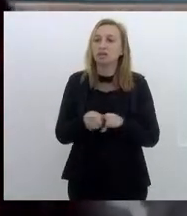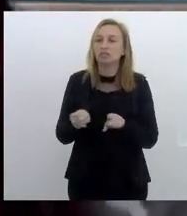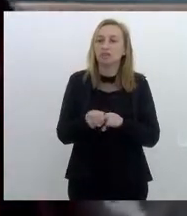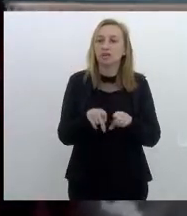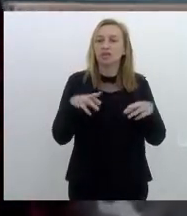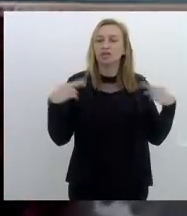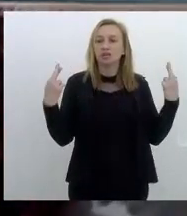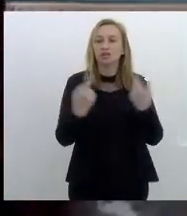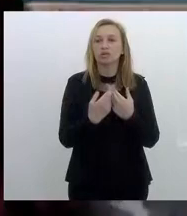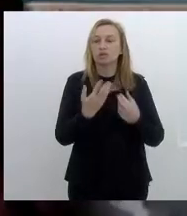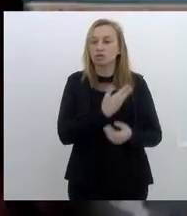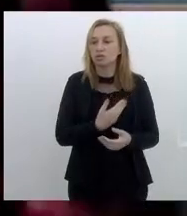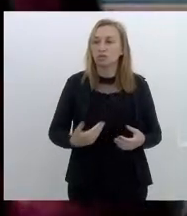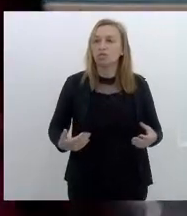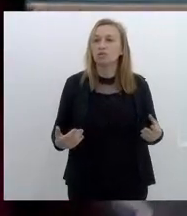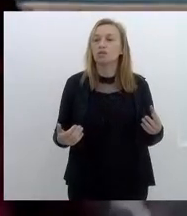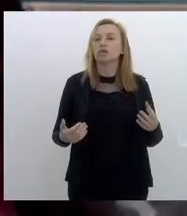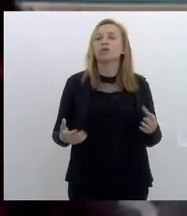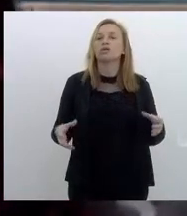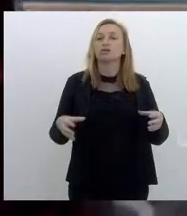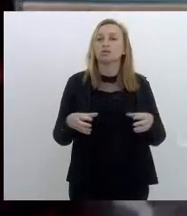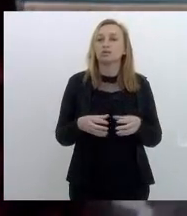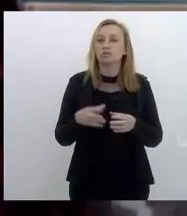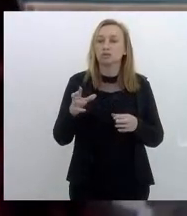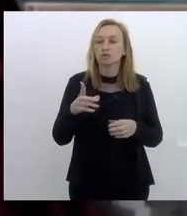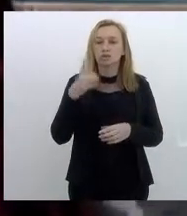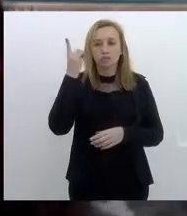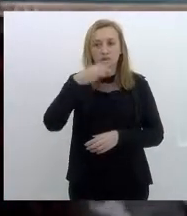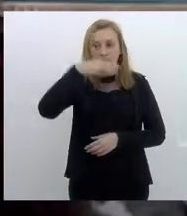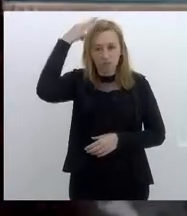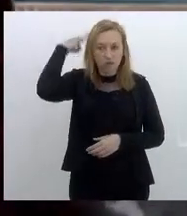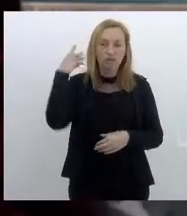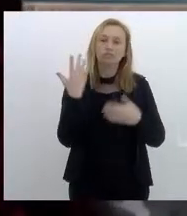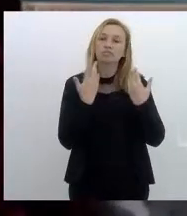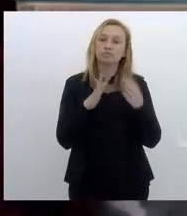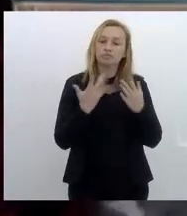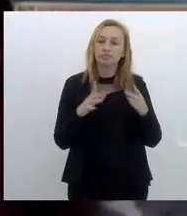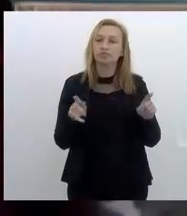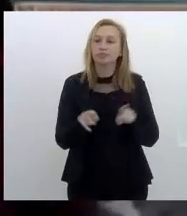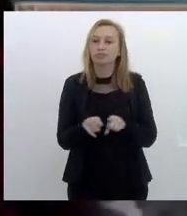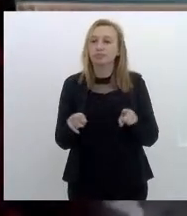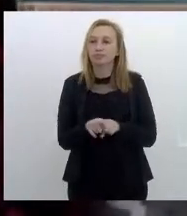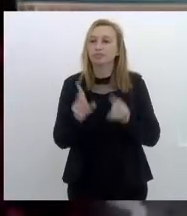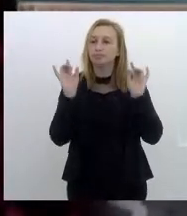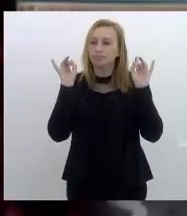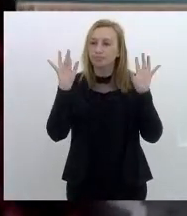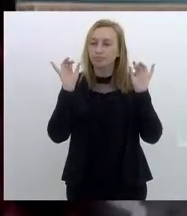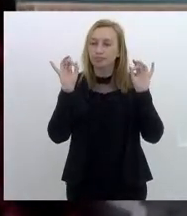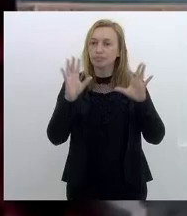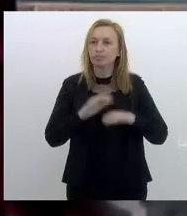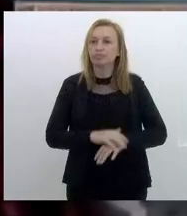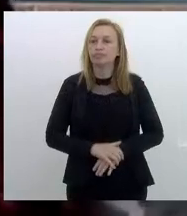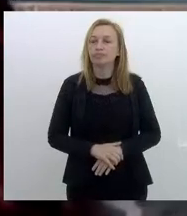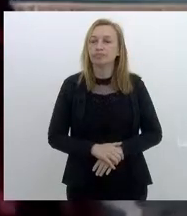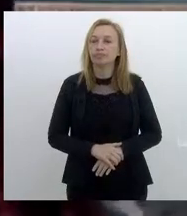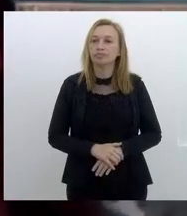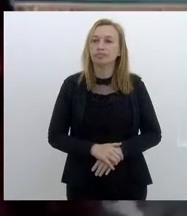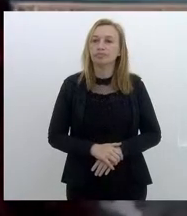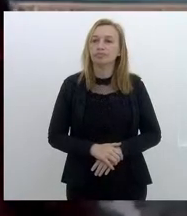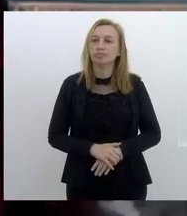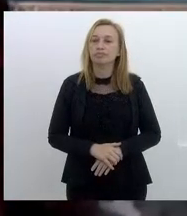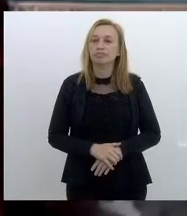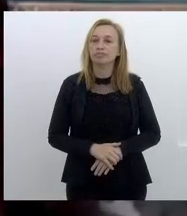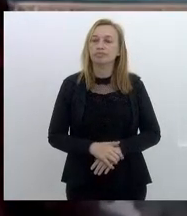Saúde essa conjunto A Deputado "cartão BEM fazer uma saudação especial a nossa